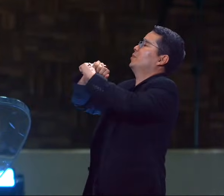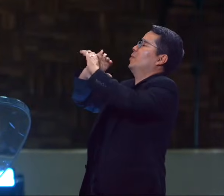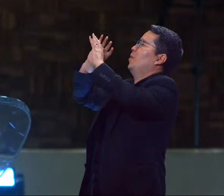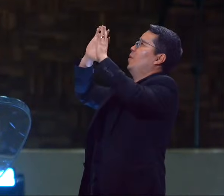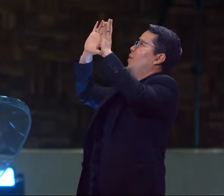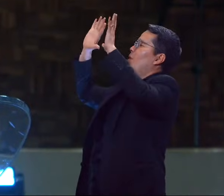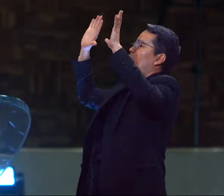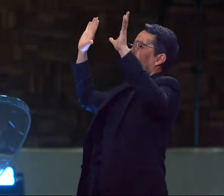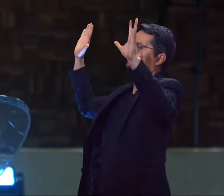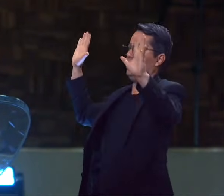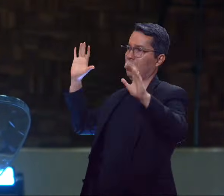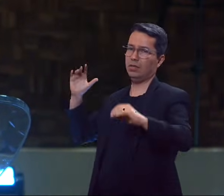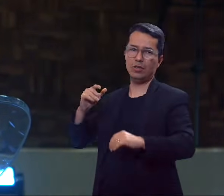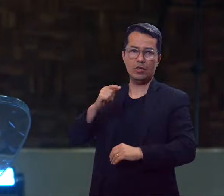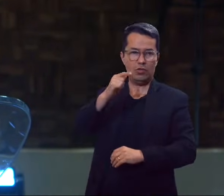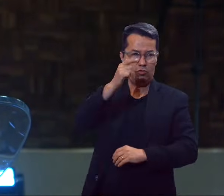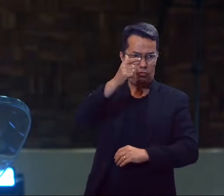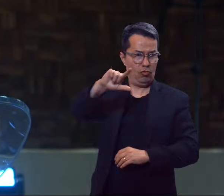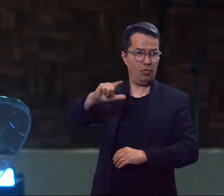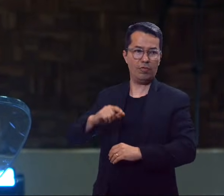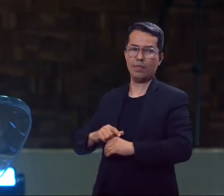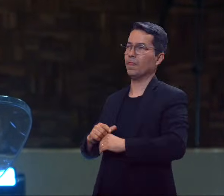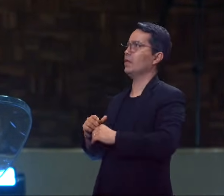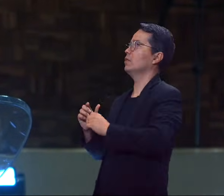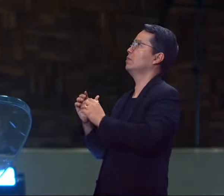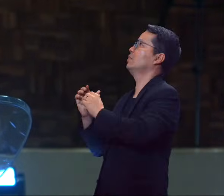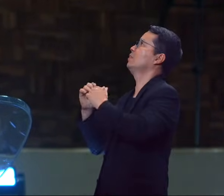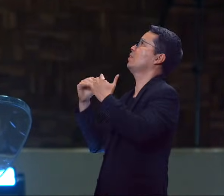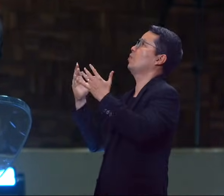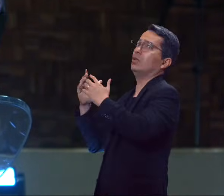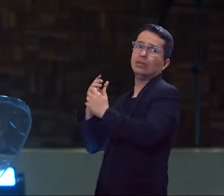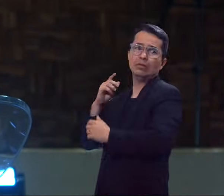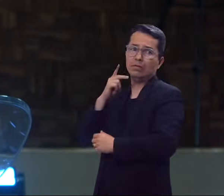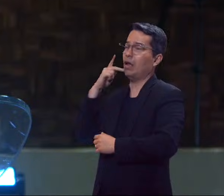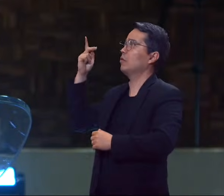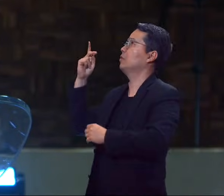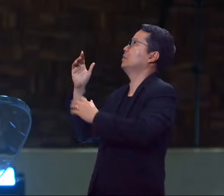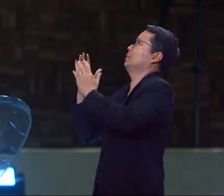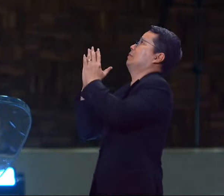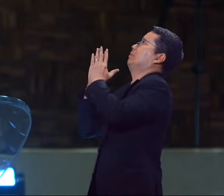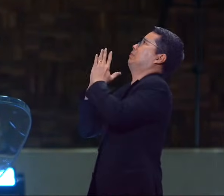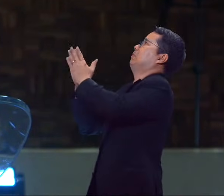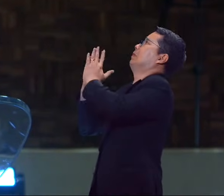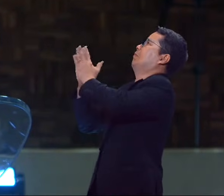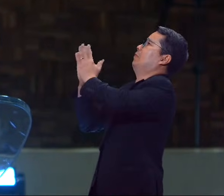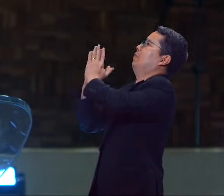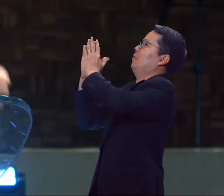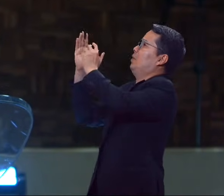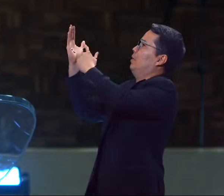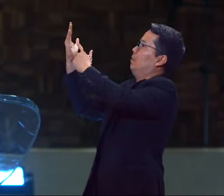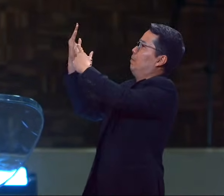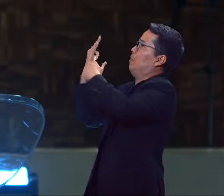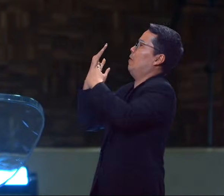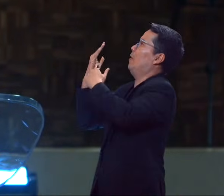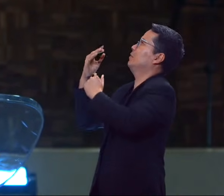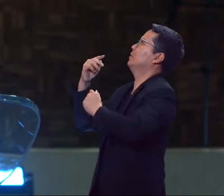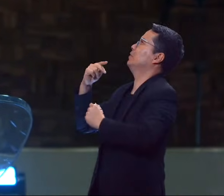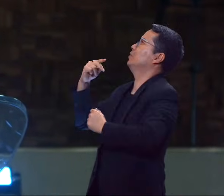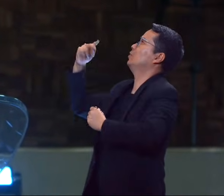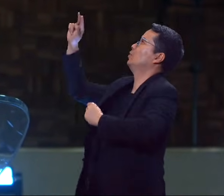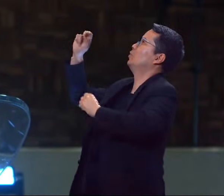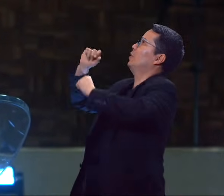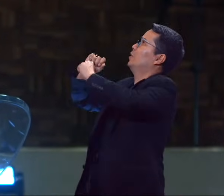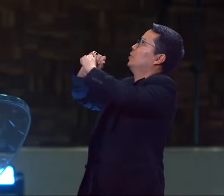Vamos ler mais uma vez, todo mundo junto? Então ele disse: rogo-te que me mostres